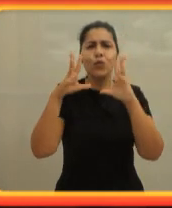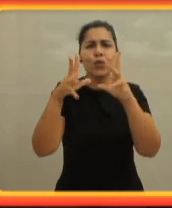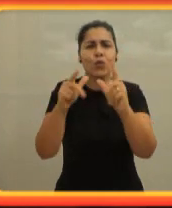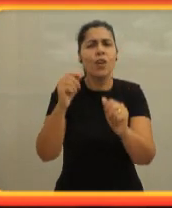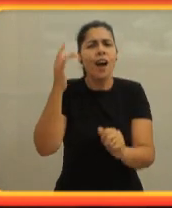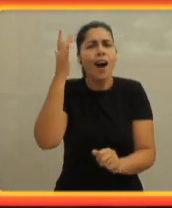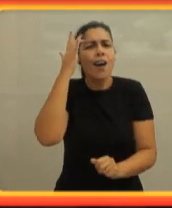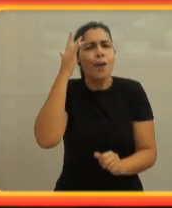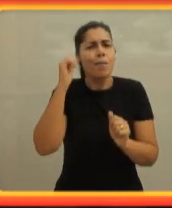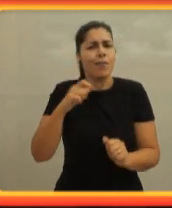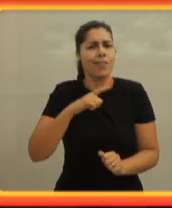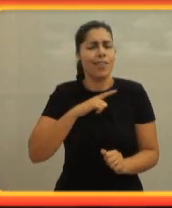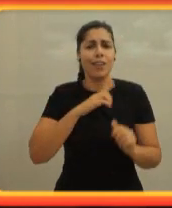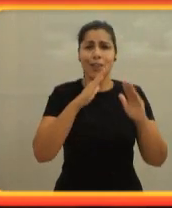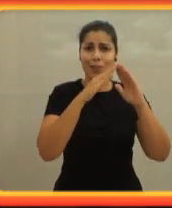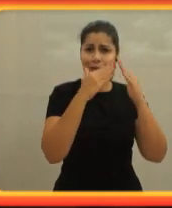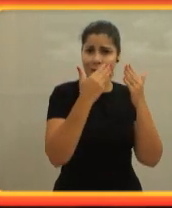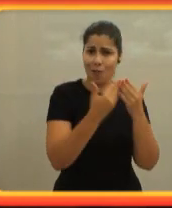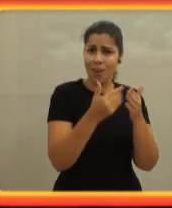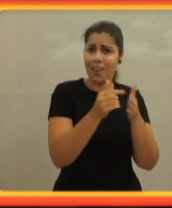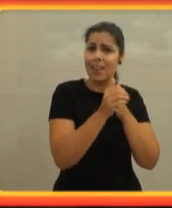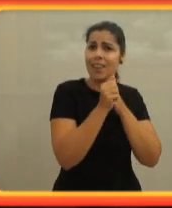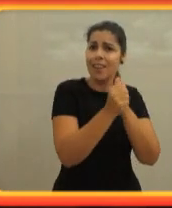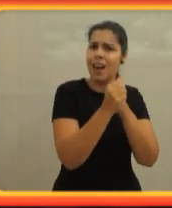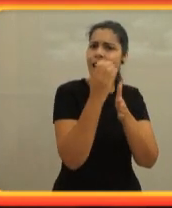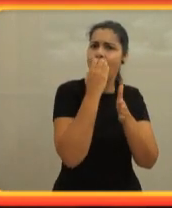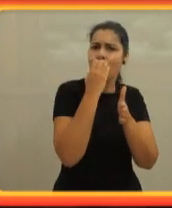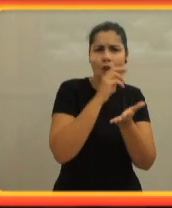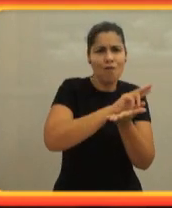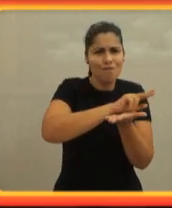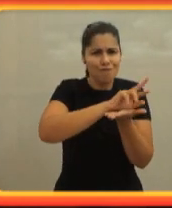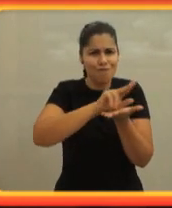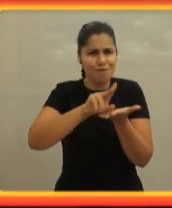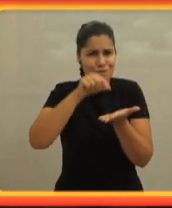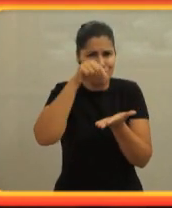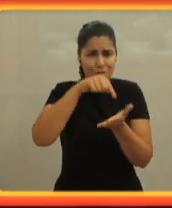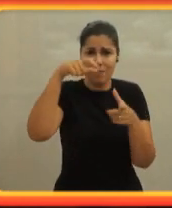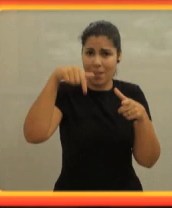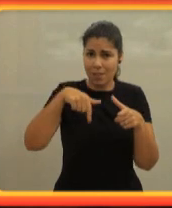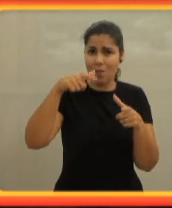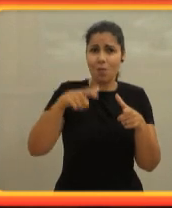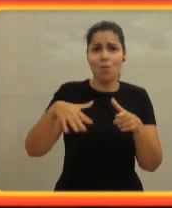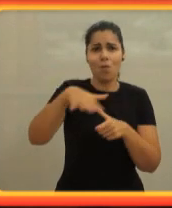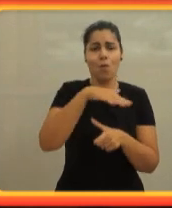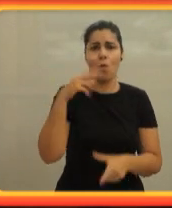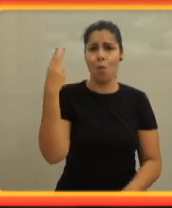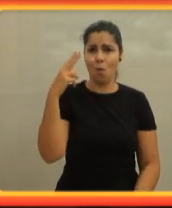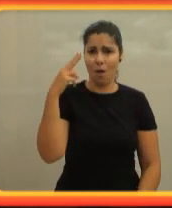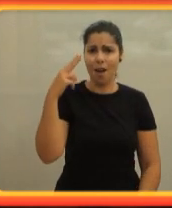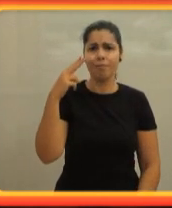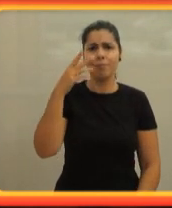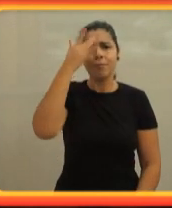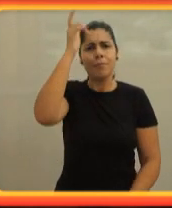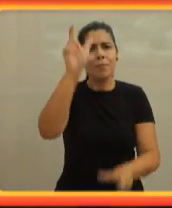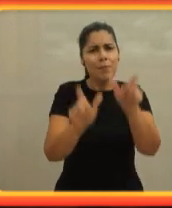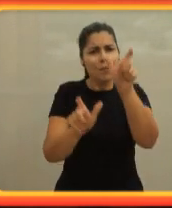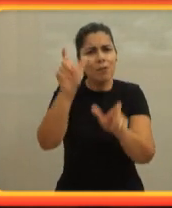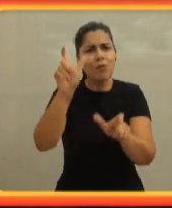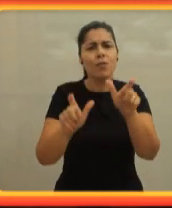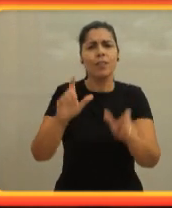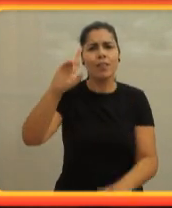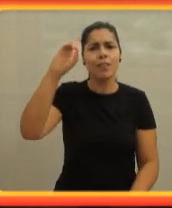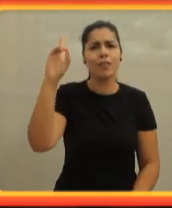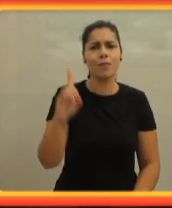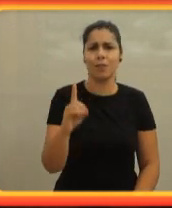a buscar ajudas, se sumou muita gente. Muita gente se uniu a mim. Como eu sempre digo, fomos tão loucos, com